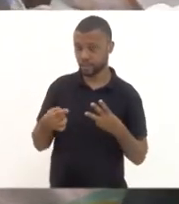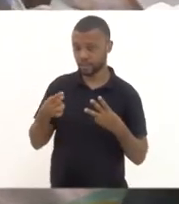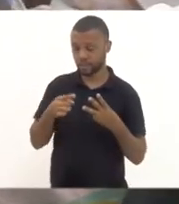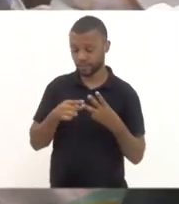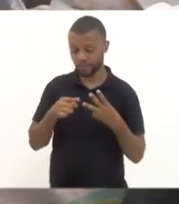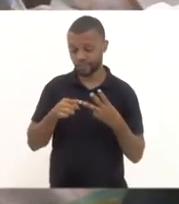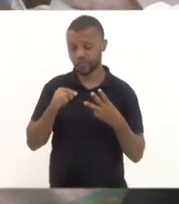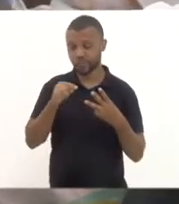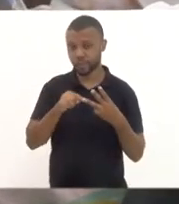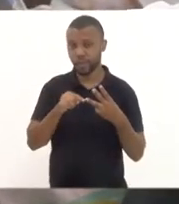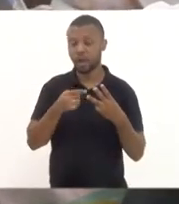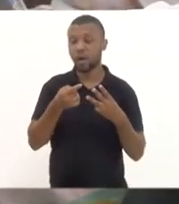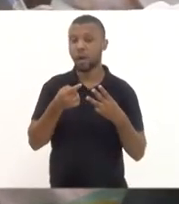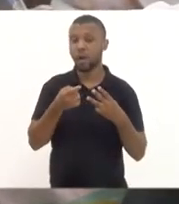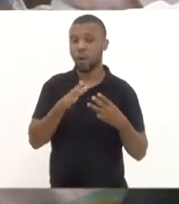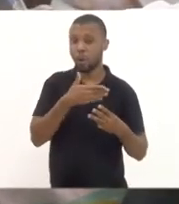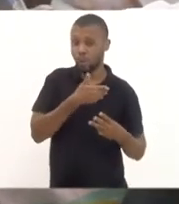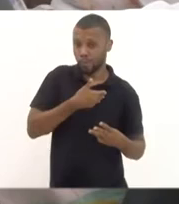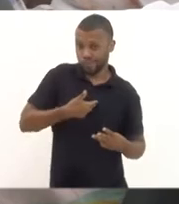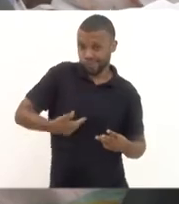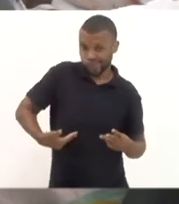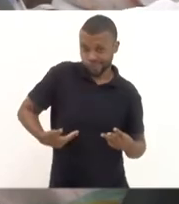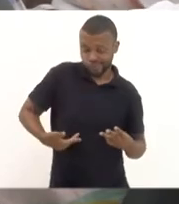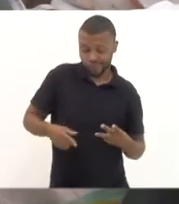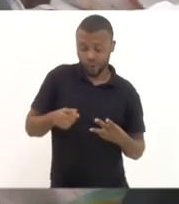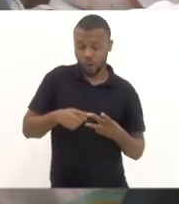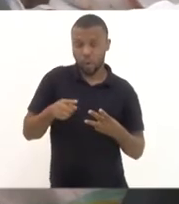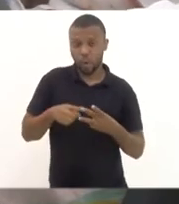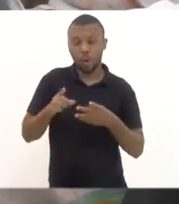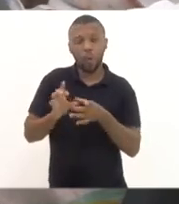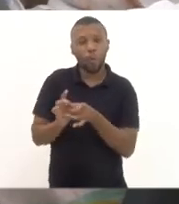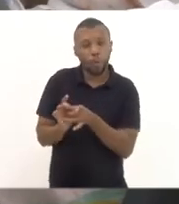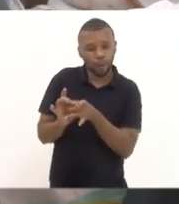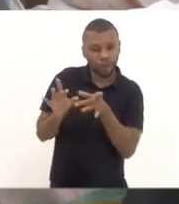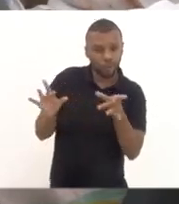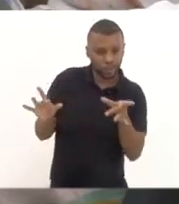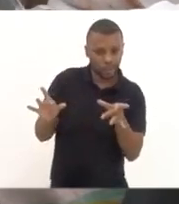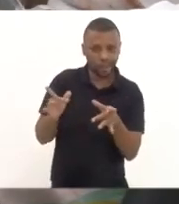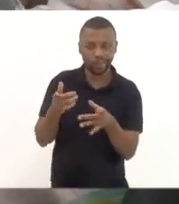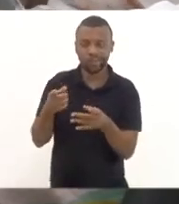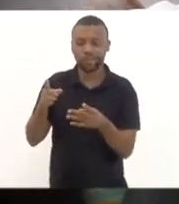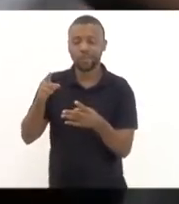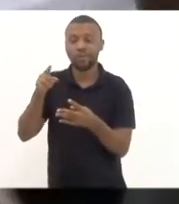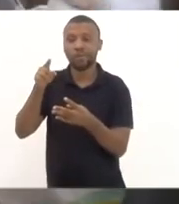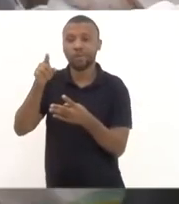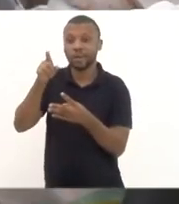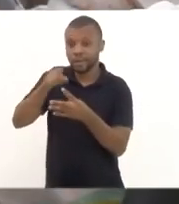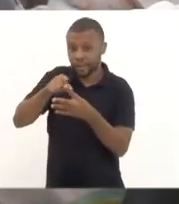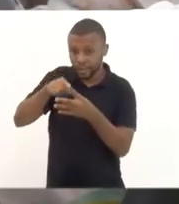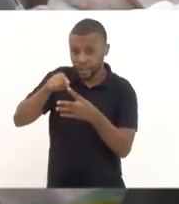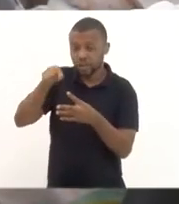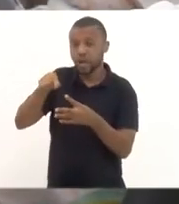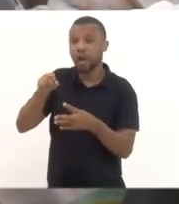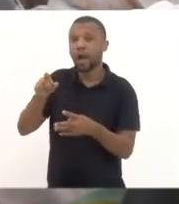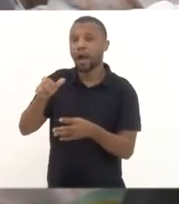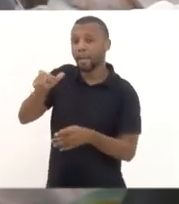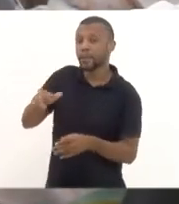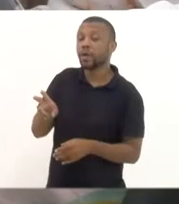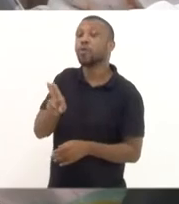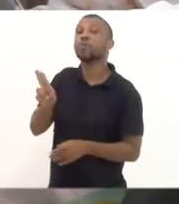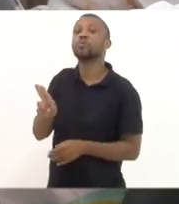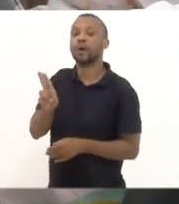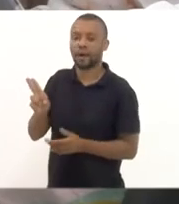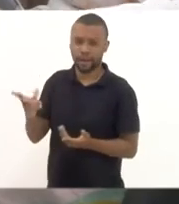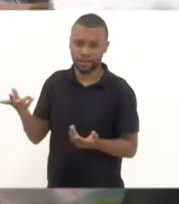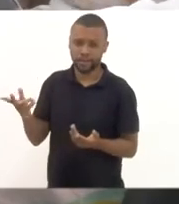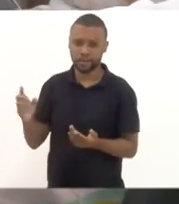e o concessionário que eu te chamou poder concedente a concessionária e o usuário então nós temos que